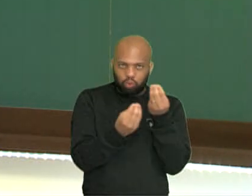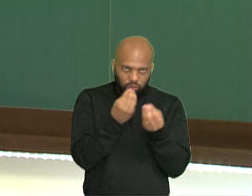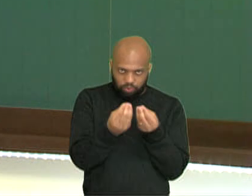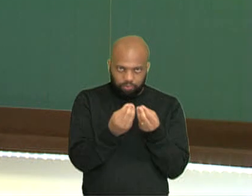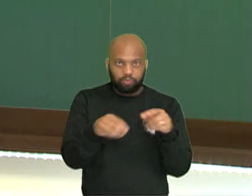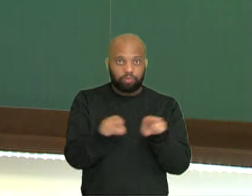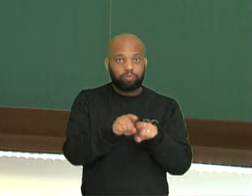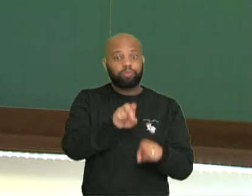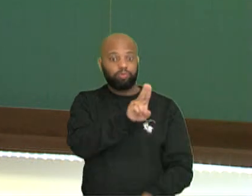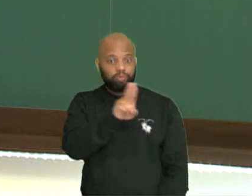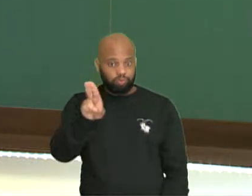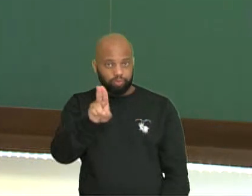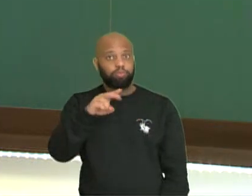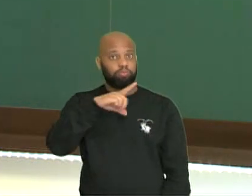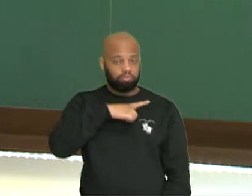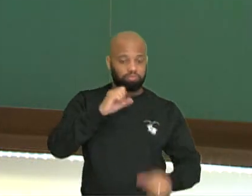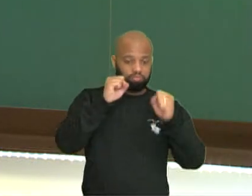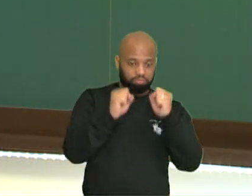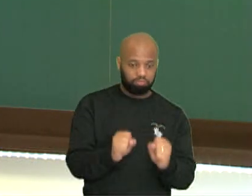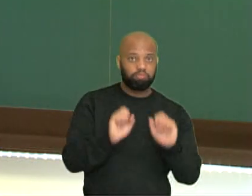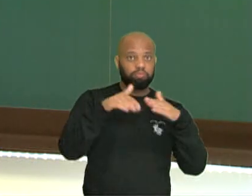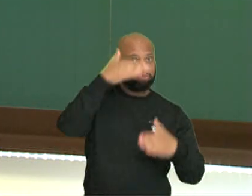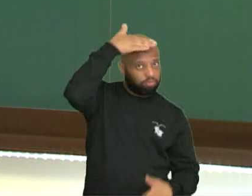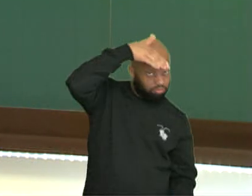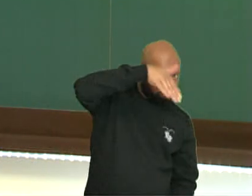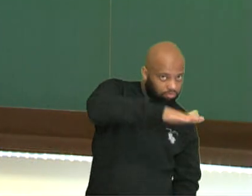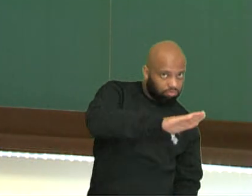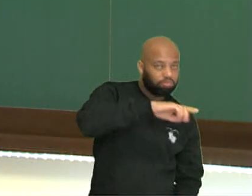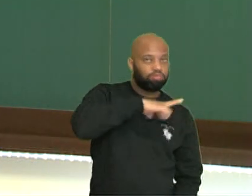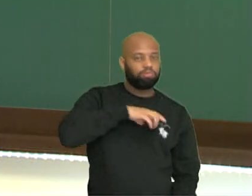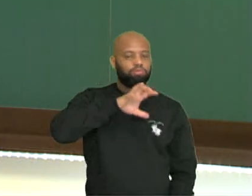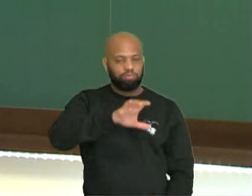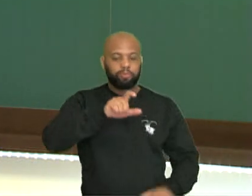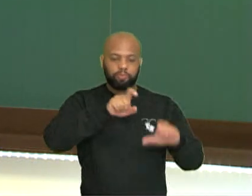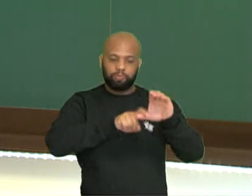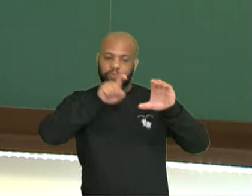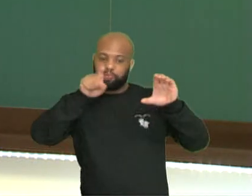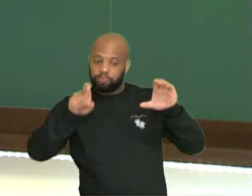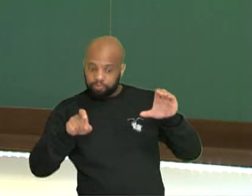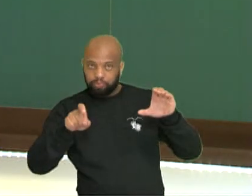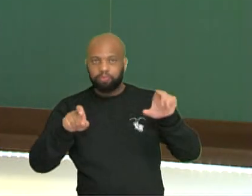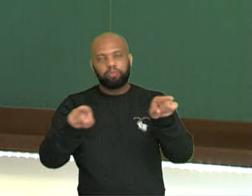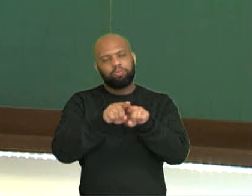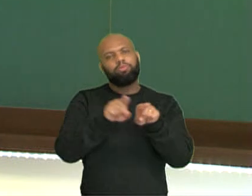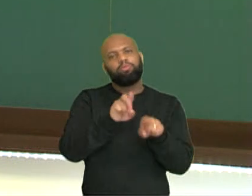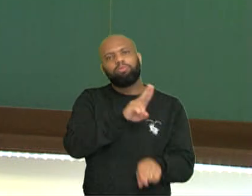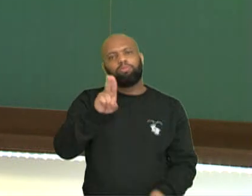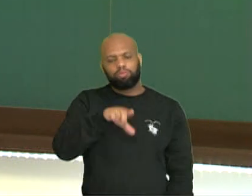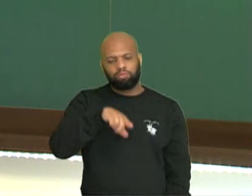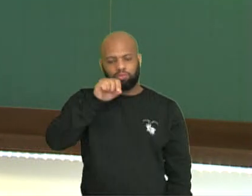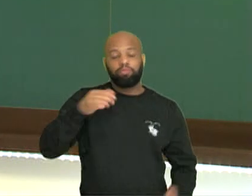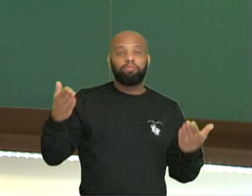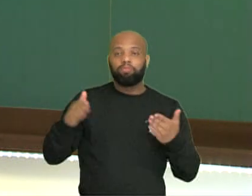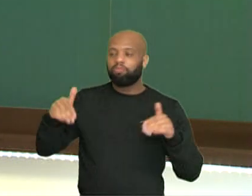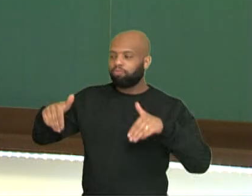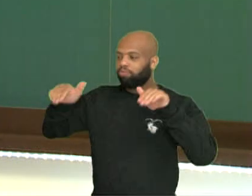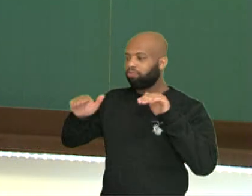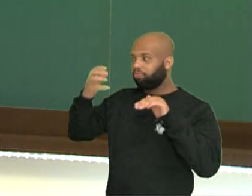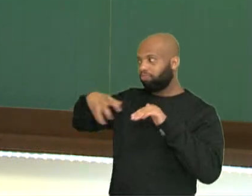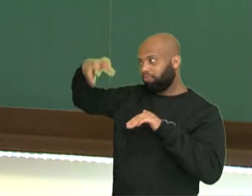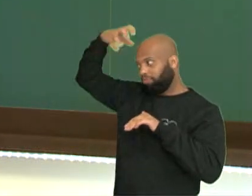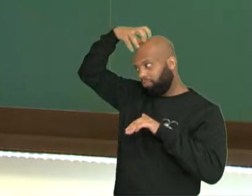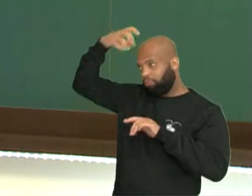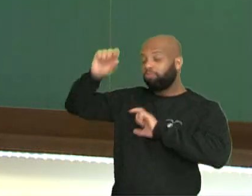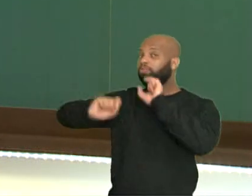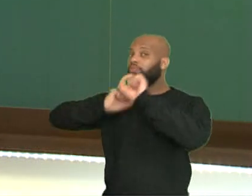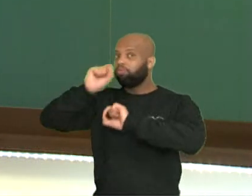da nomenclatura desses poderes. Então a república ela tem essa autonomia, inclusive no nome. Já a monarquia é uma